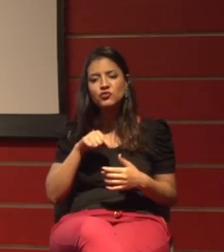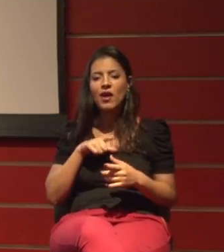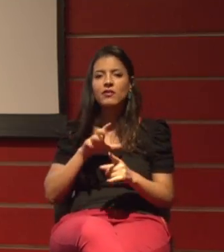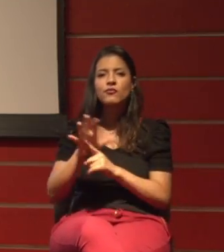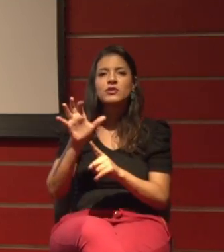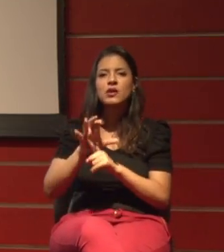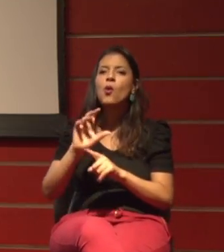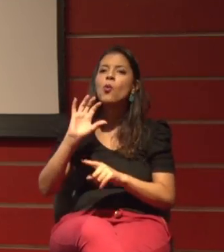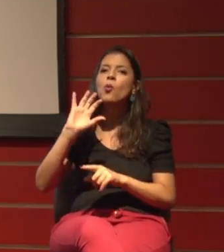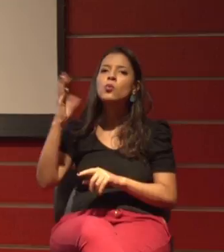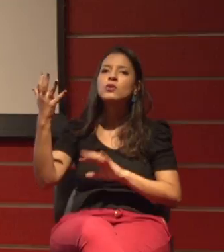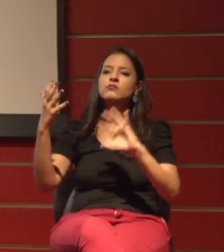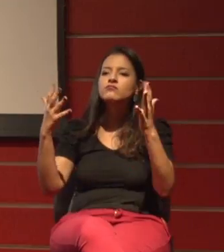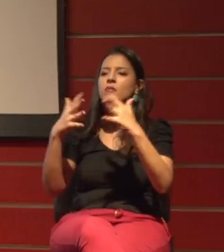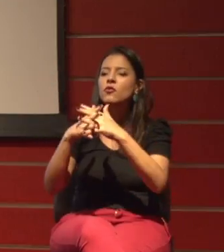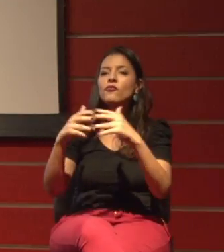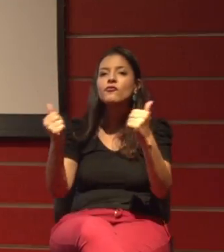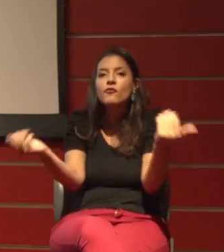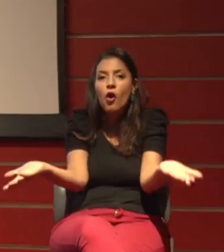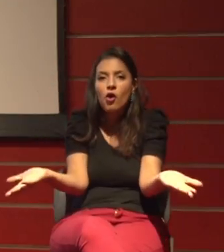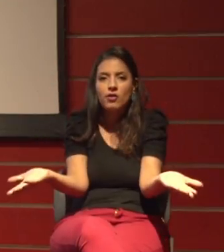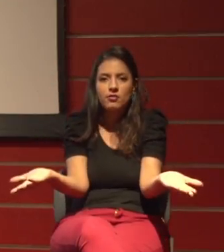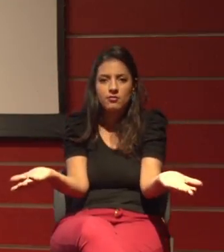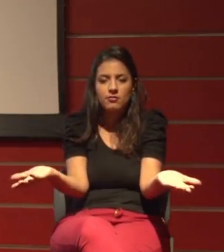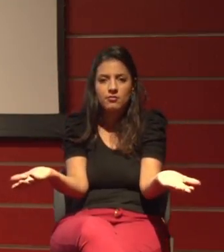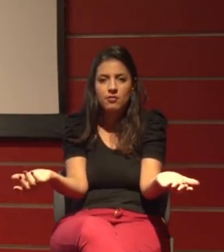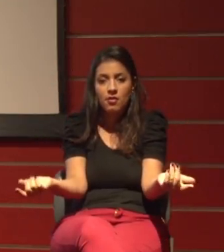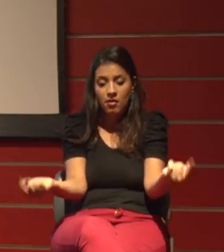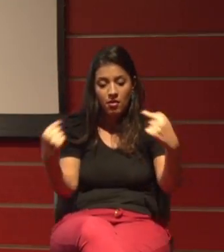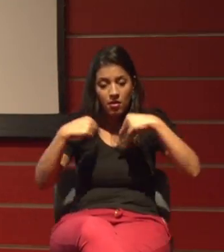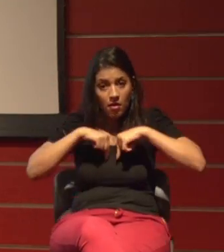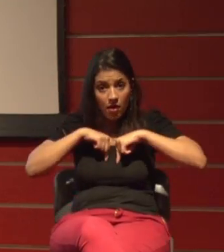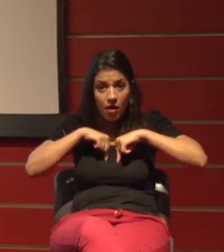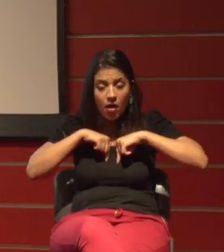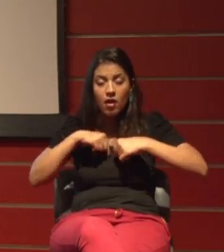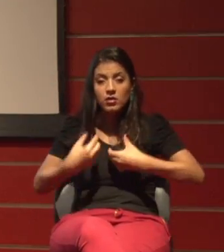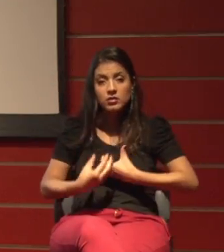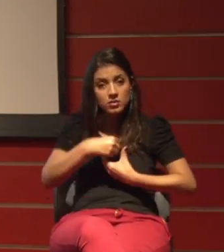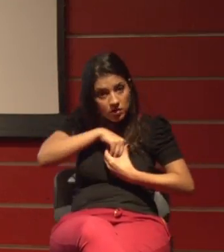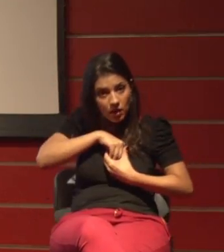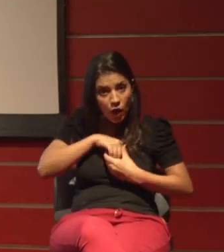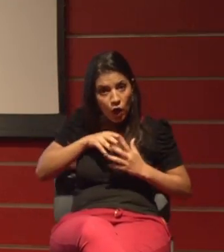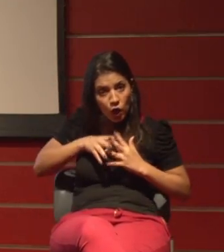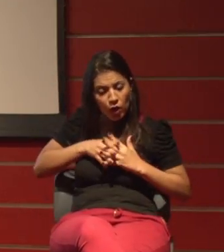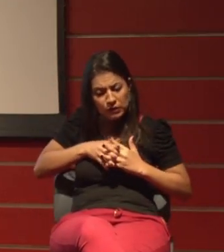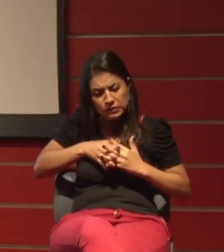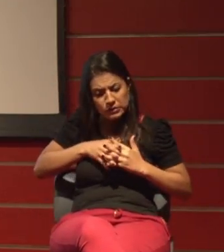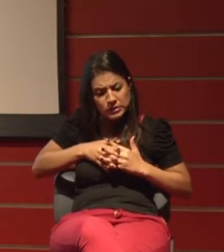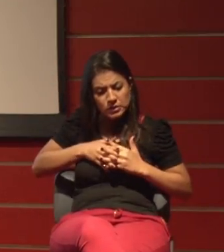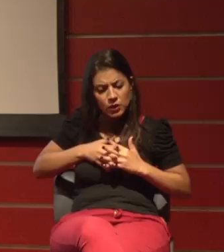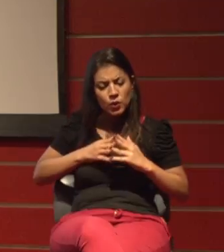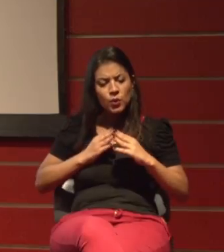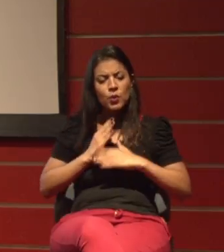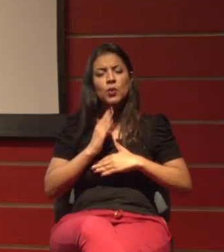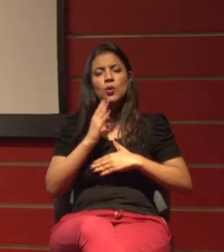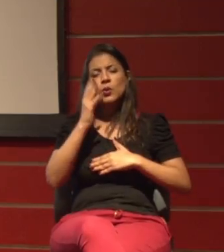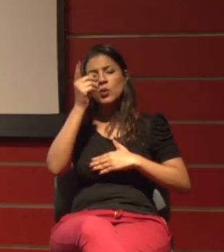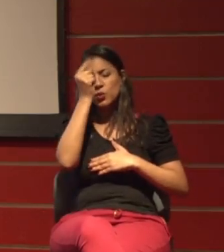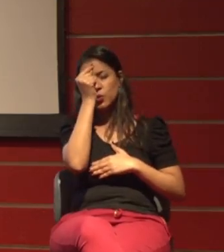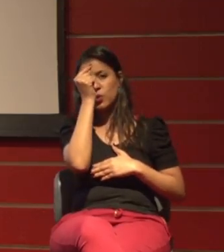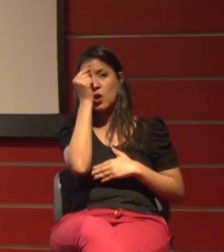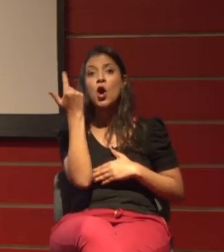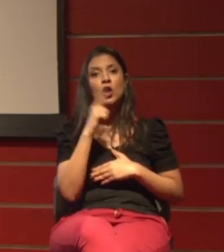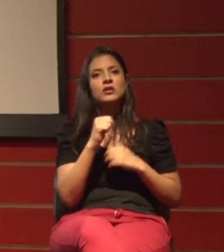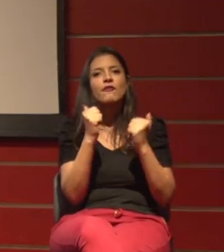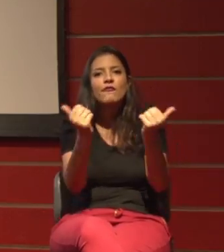geralmente a superação do conflito interno é essencial para se atingir a meta no conflito externo alguns modelos de